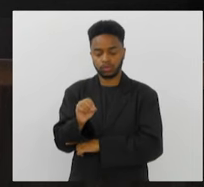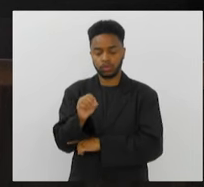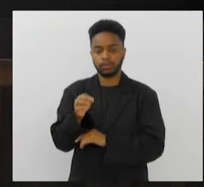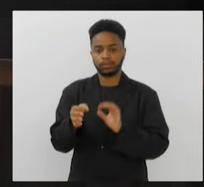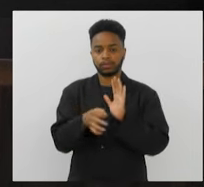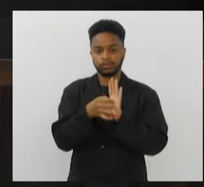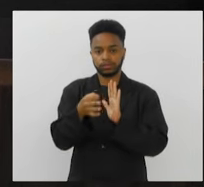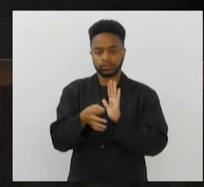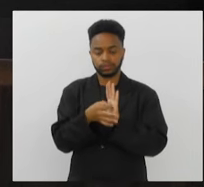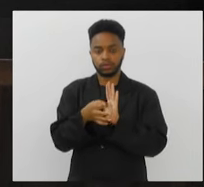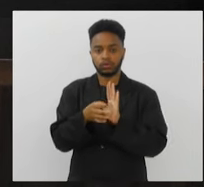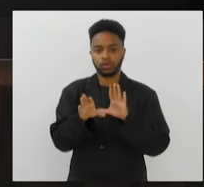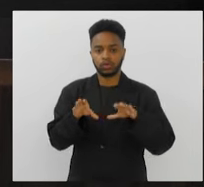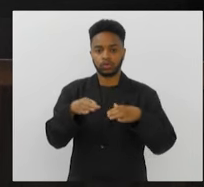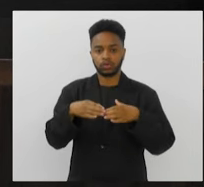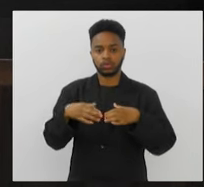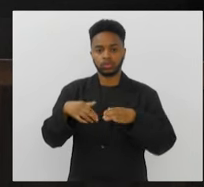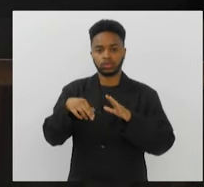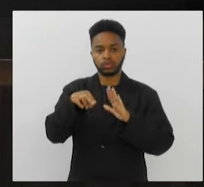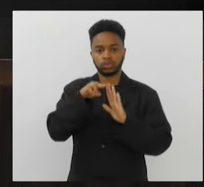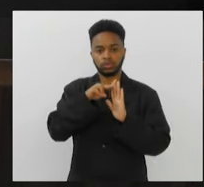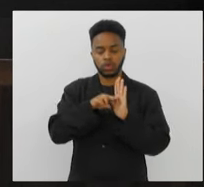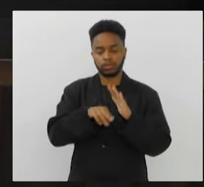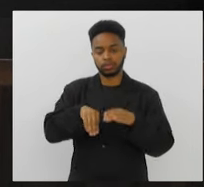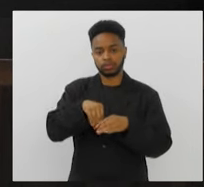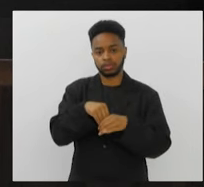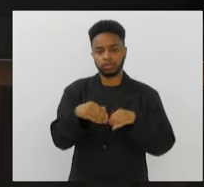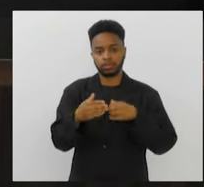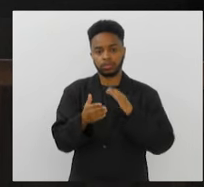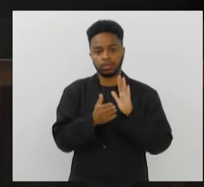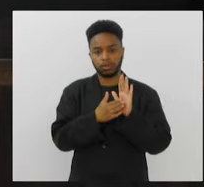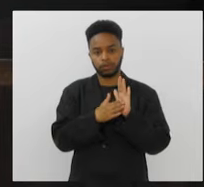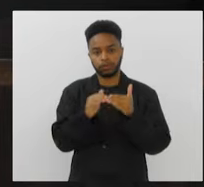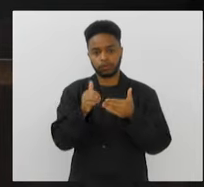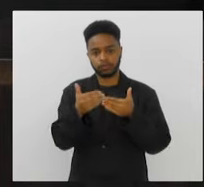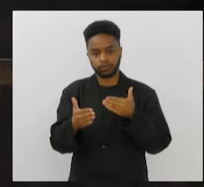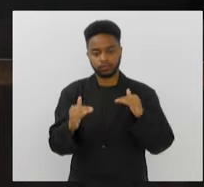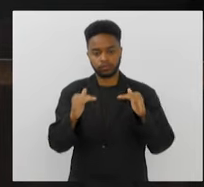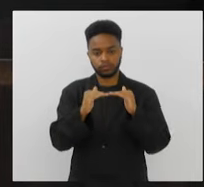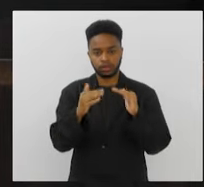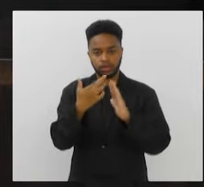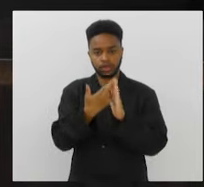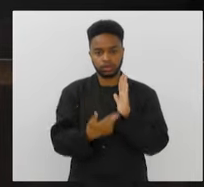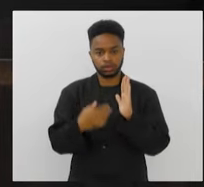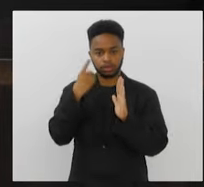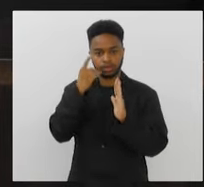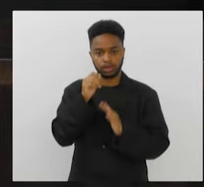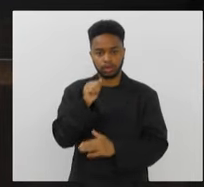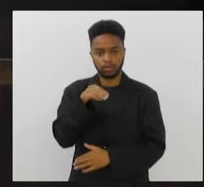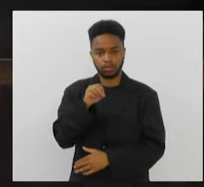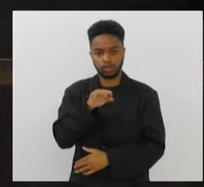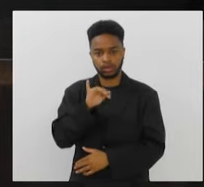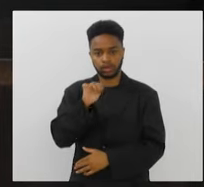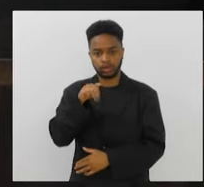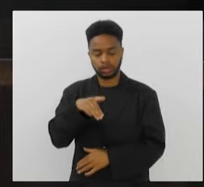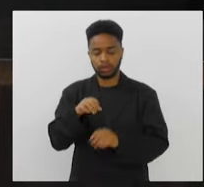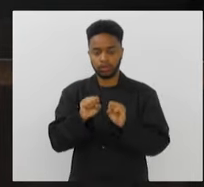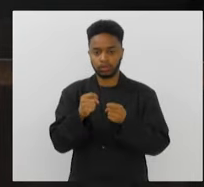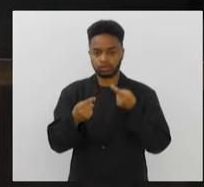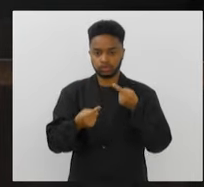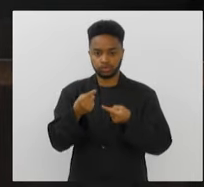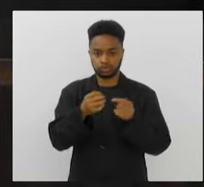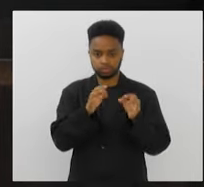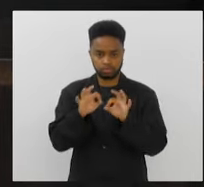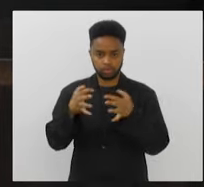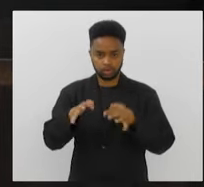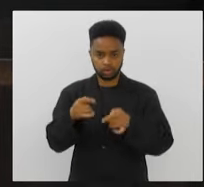Normas Internas e Proposições Externas, favorável. Relator, deputado Rodrigo Amorim. Em discussão, não havendo quem queira